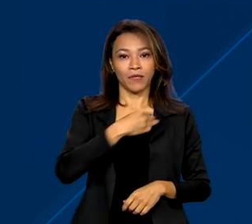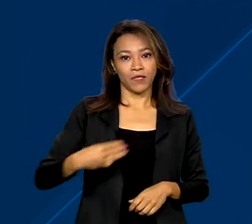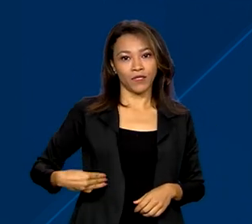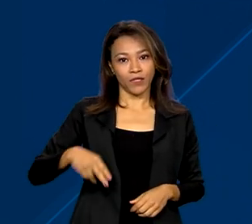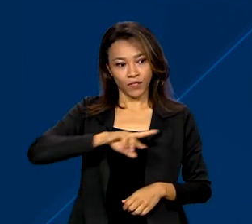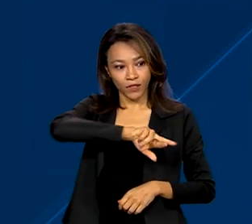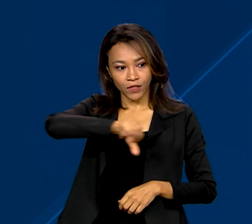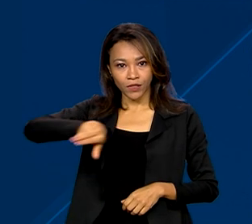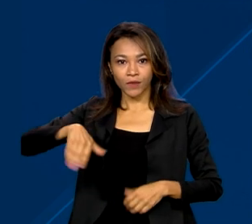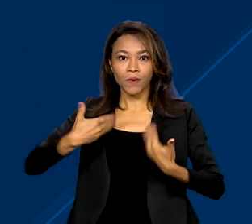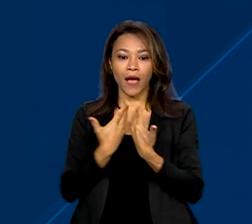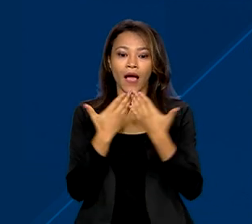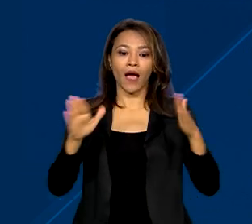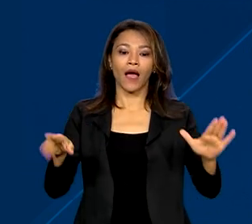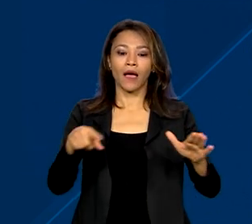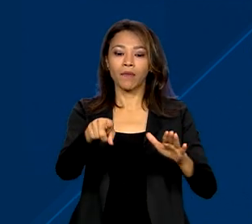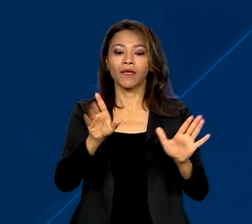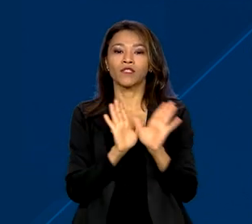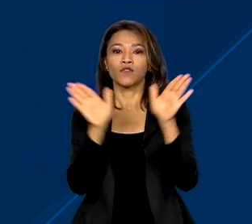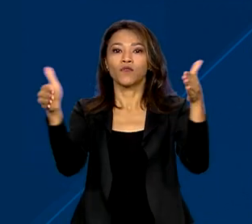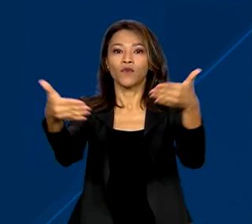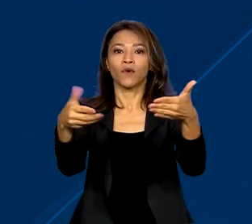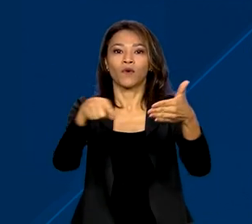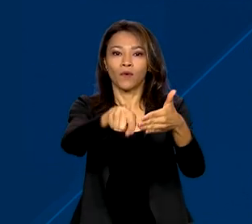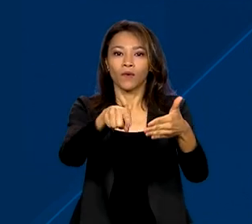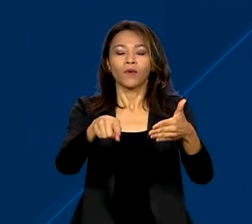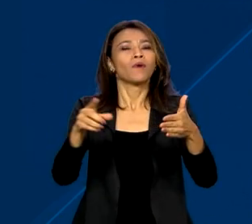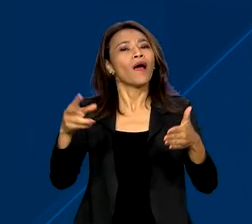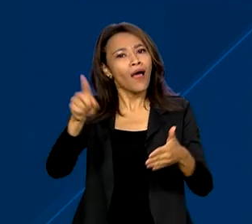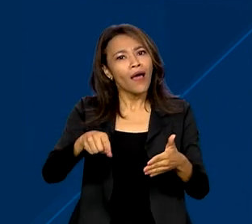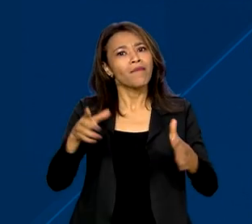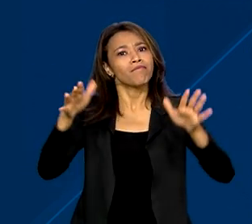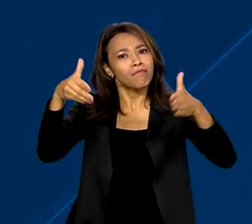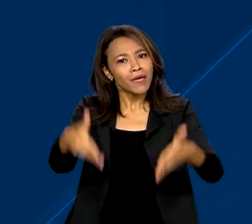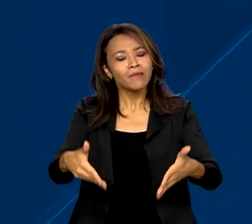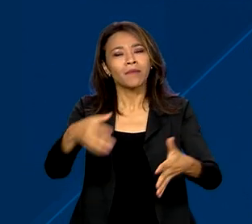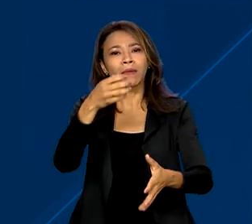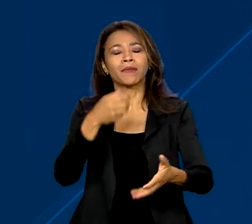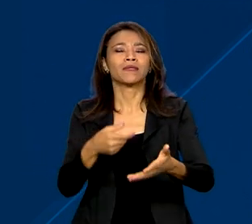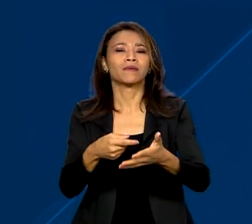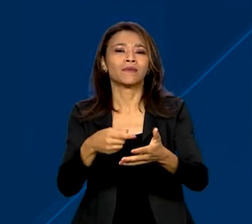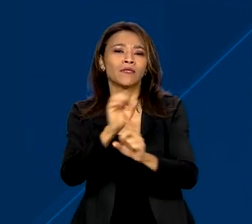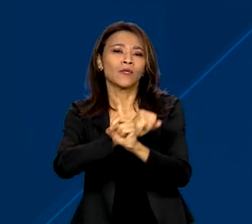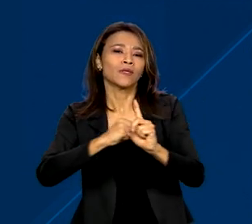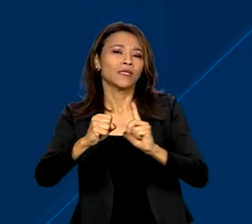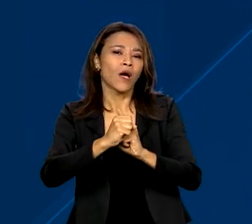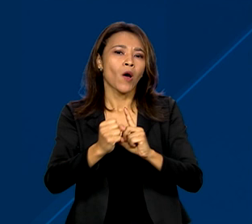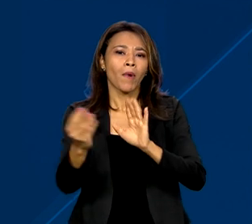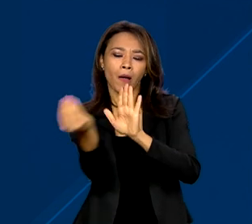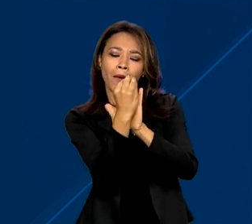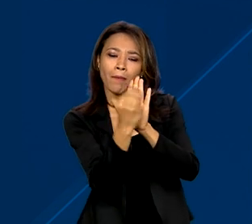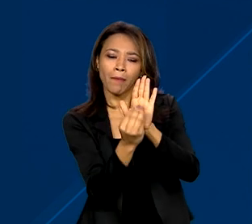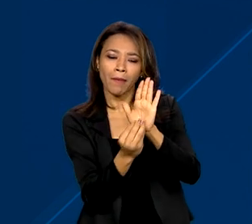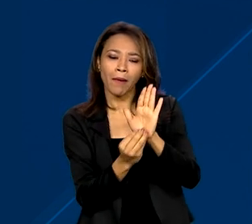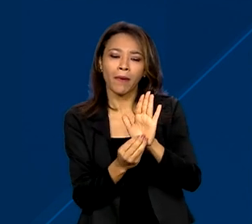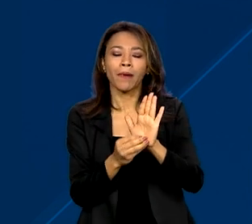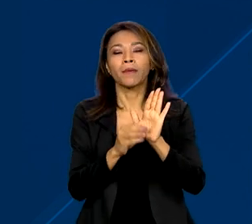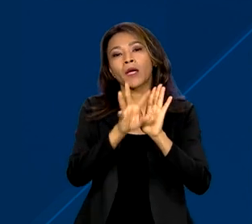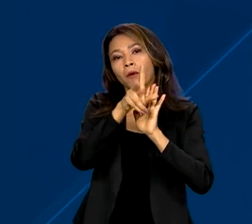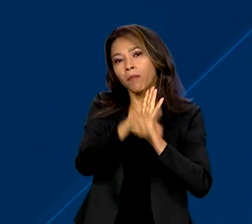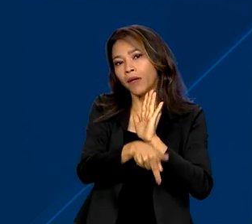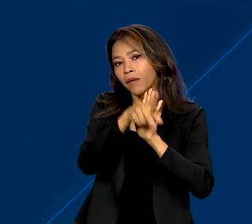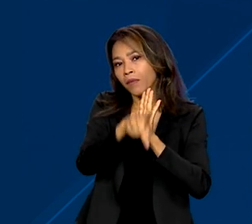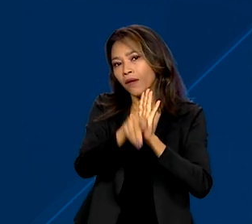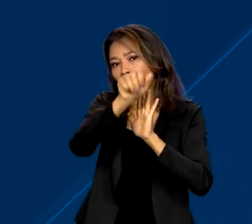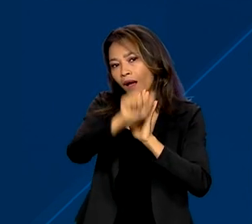interconcelhos a primeira etapa do processo de participação social na elaboração do plano plurianual que definir diretrizes